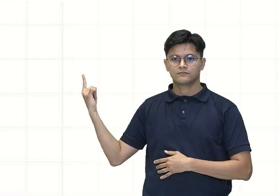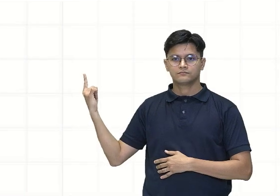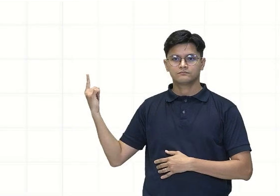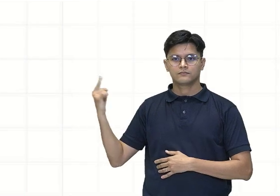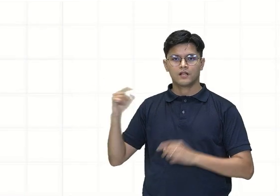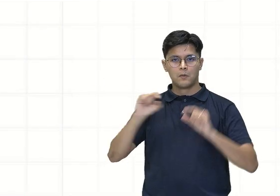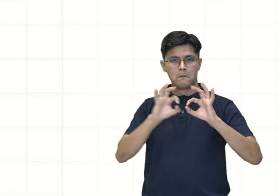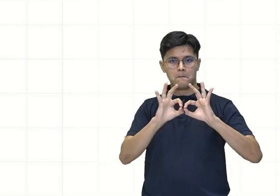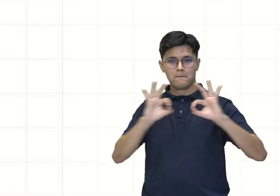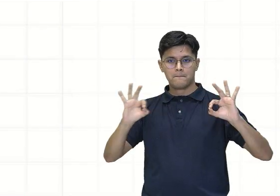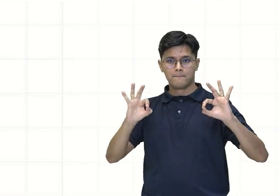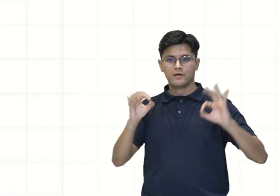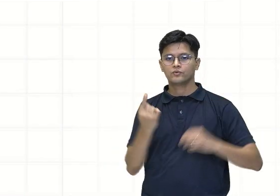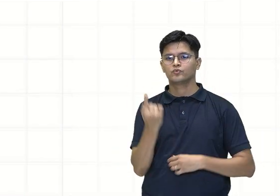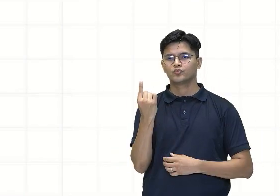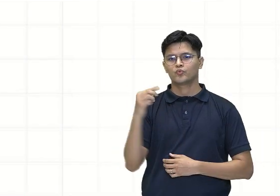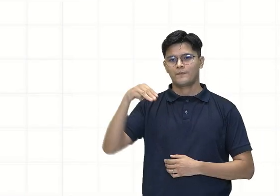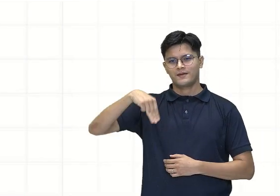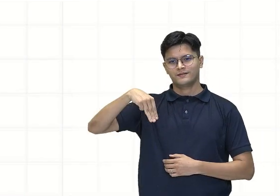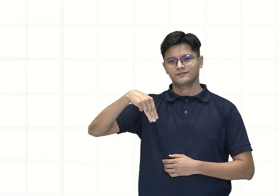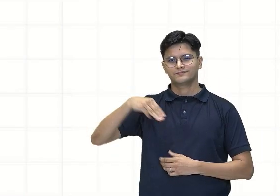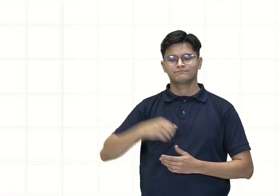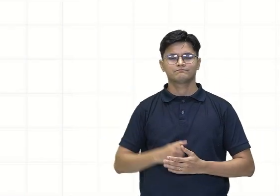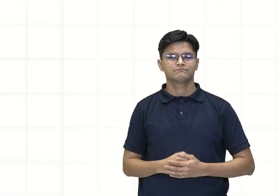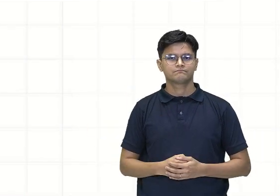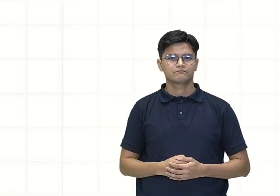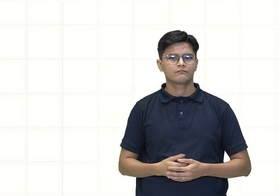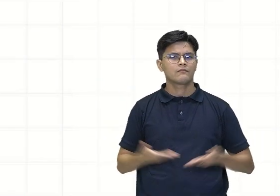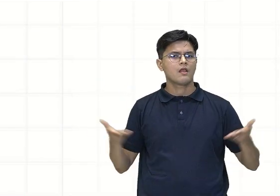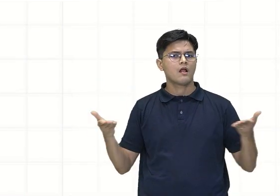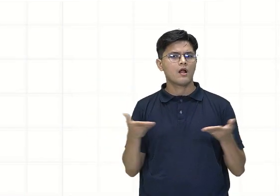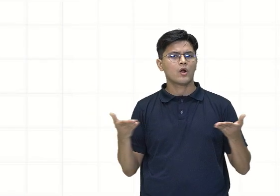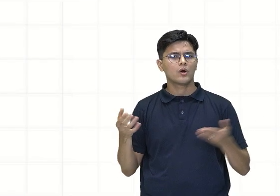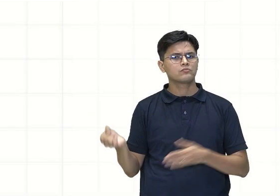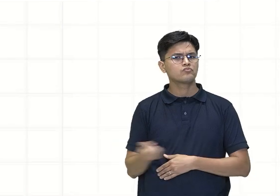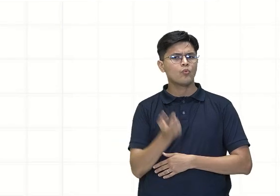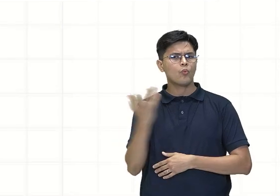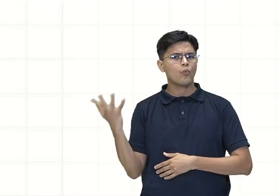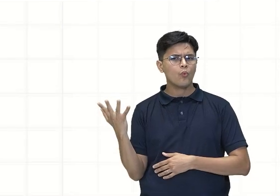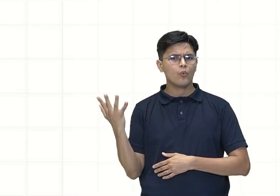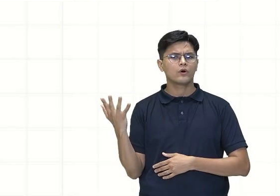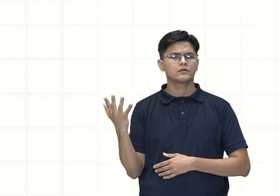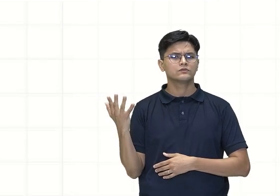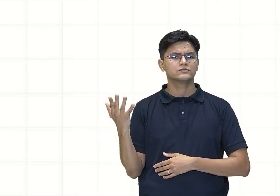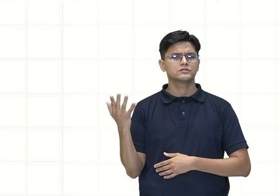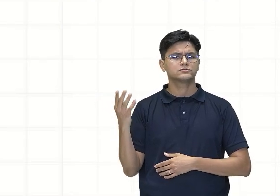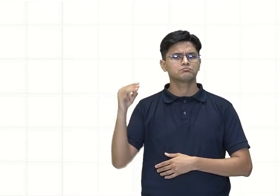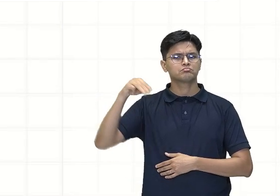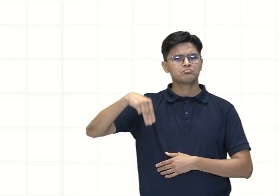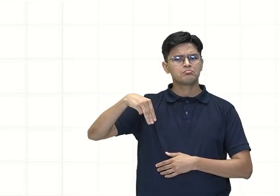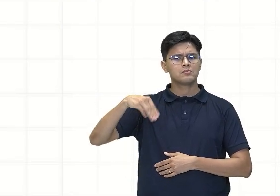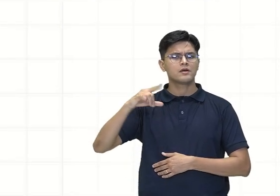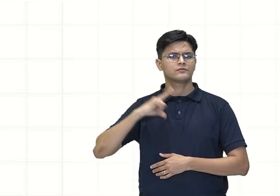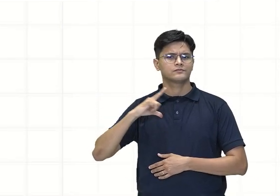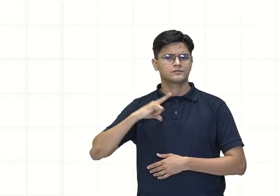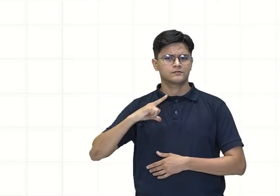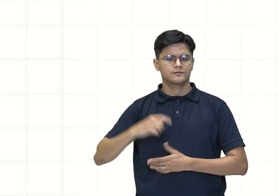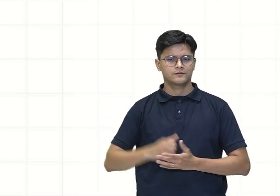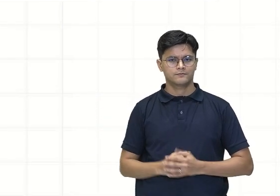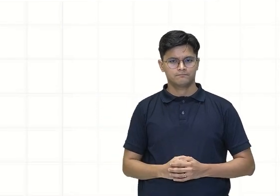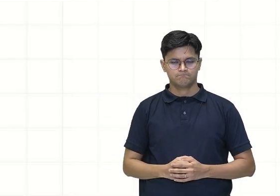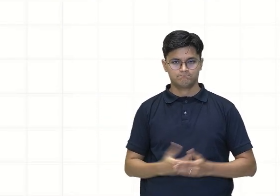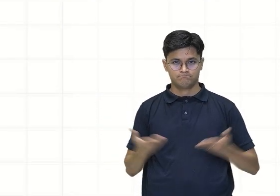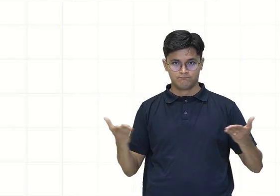mede 1 metro. E agora, quantos uns a gente tem? Então vamos